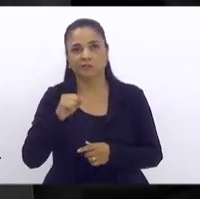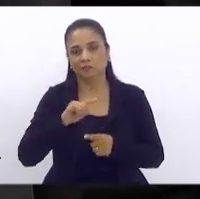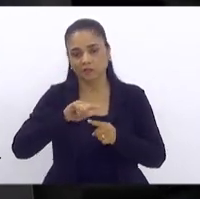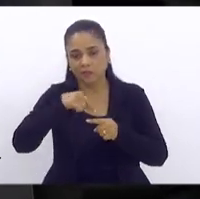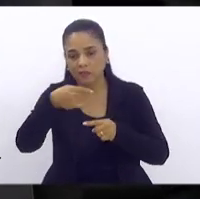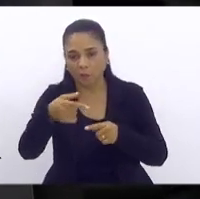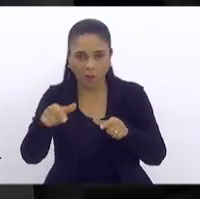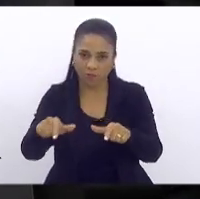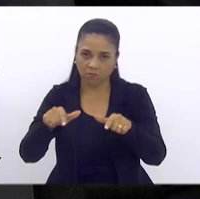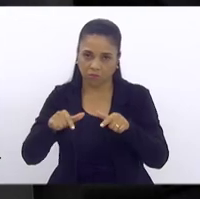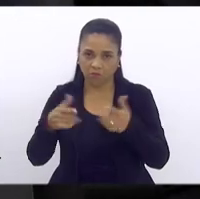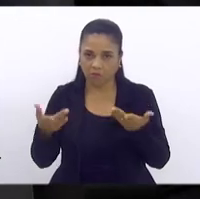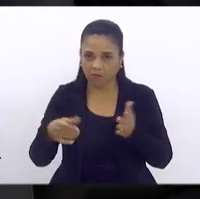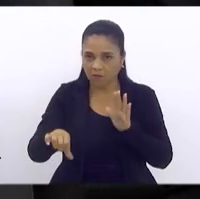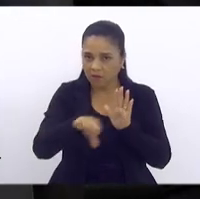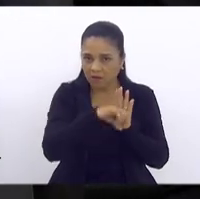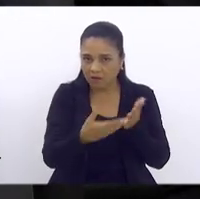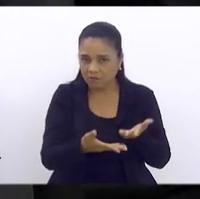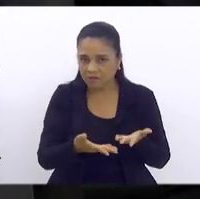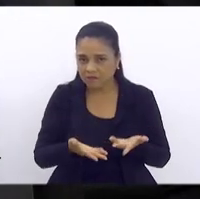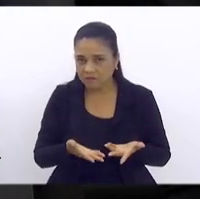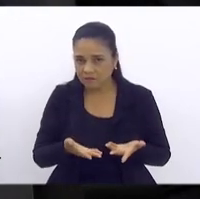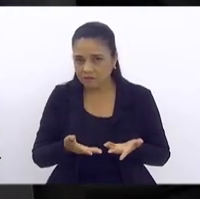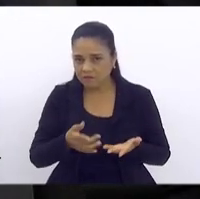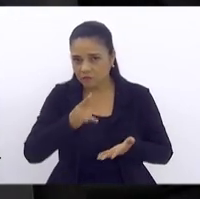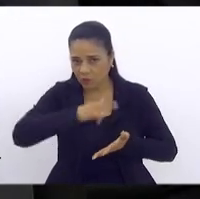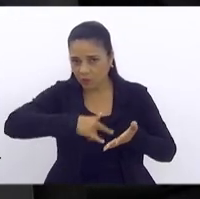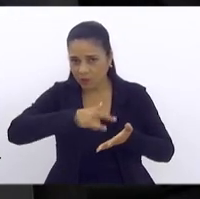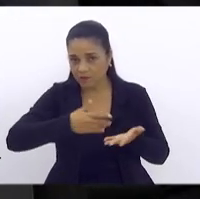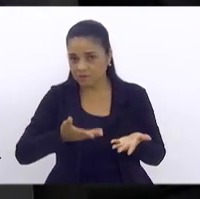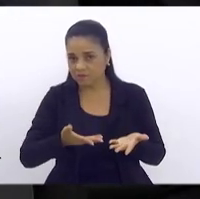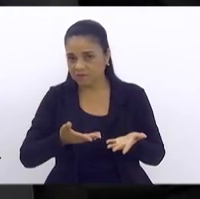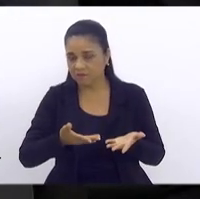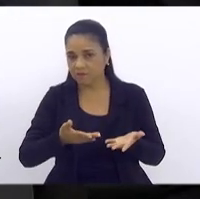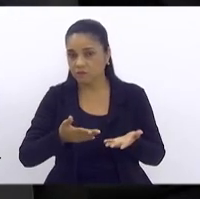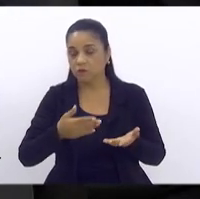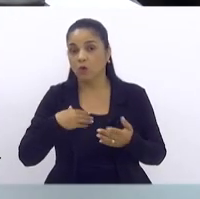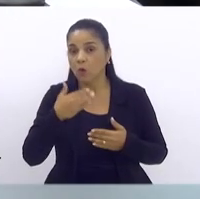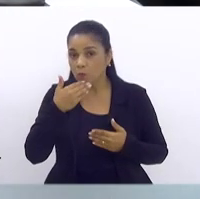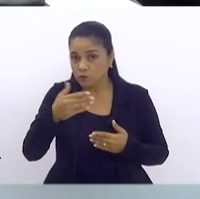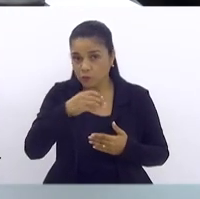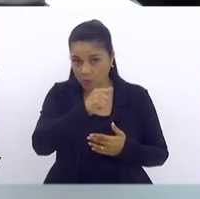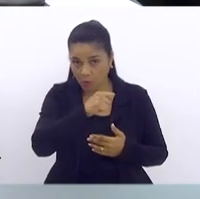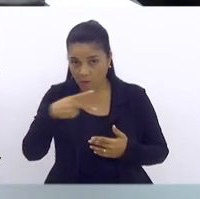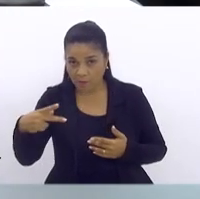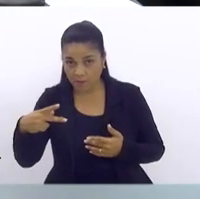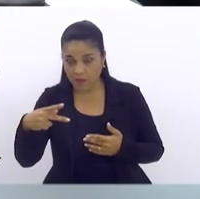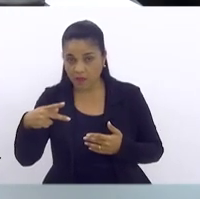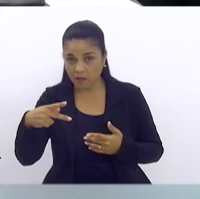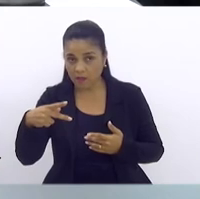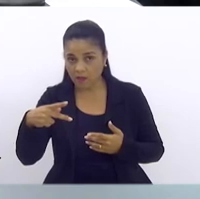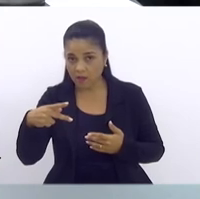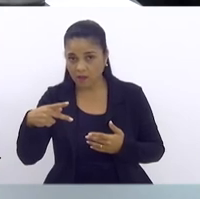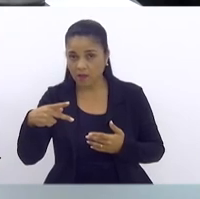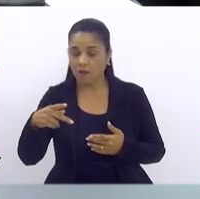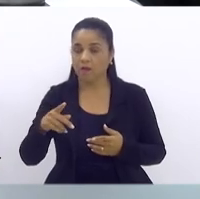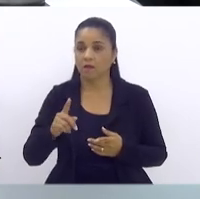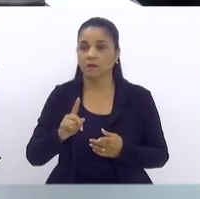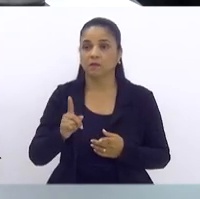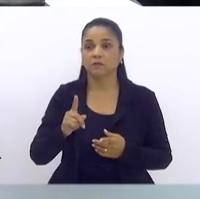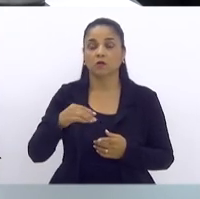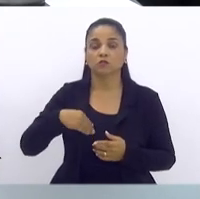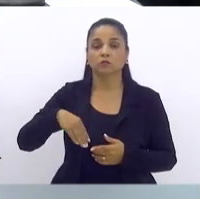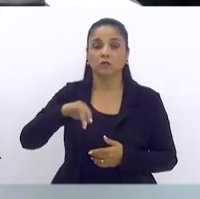de antecedentes criminais. Tem que ser uma coisa mais rápida. Mas esse pedido é feito pelo aplicativo ou é feito diretamente? Não, isso lá em